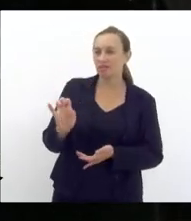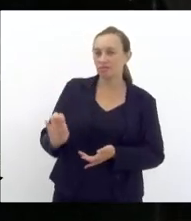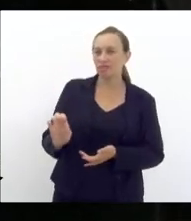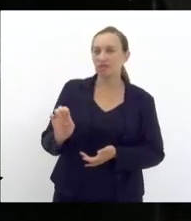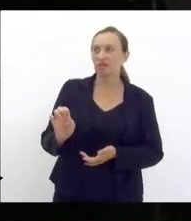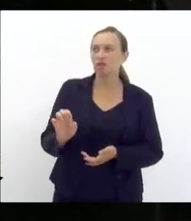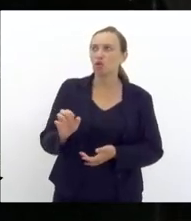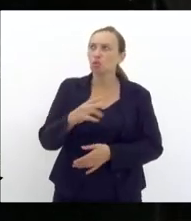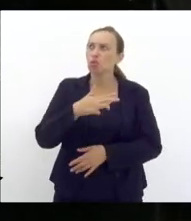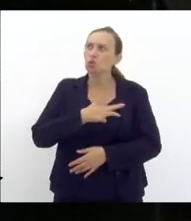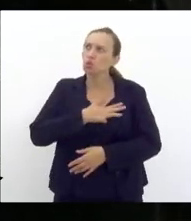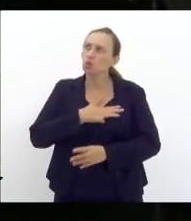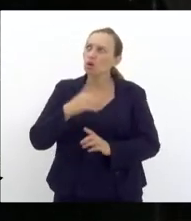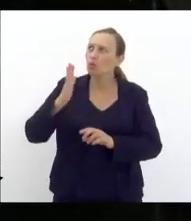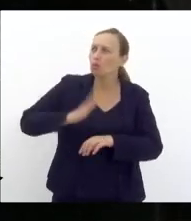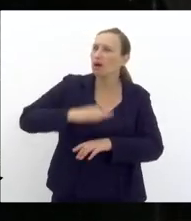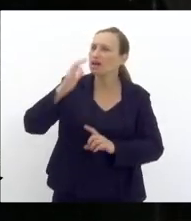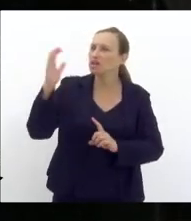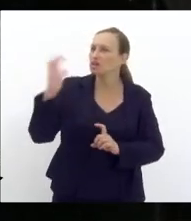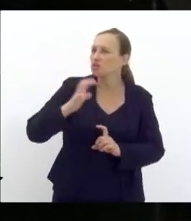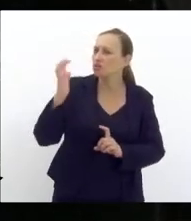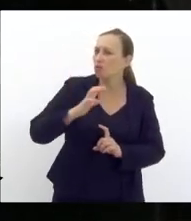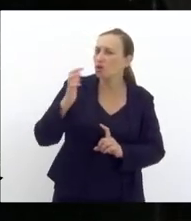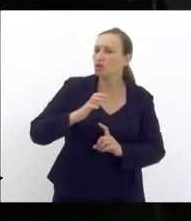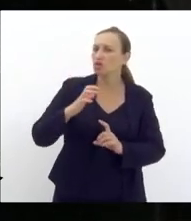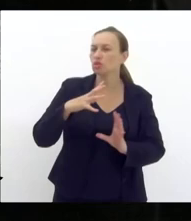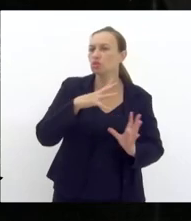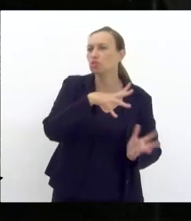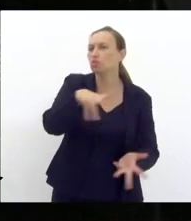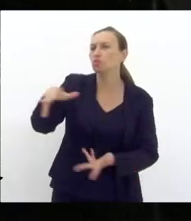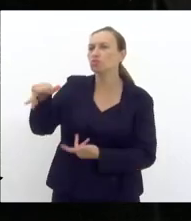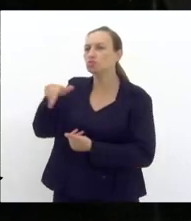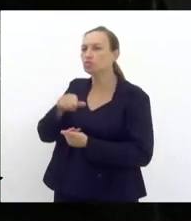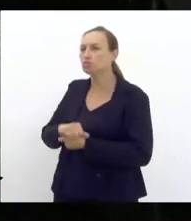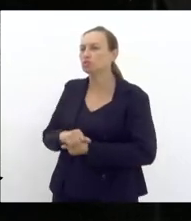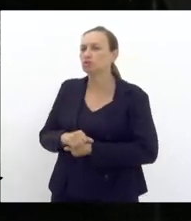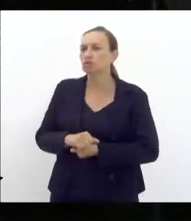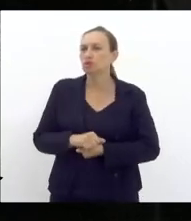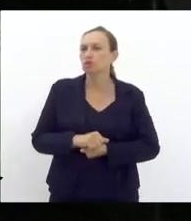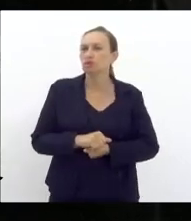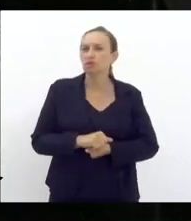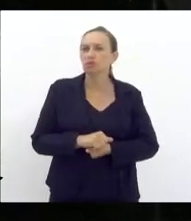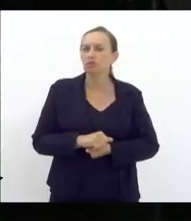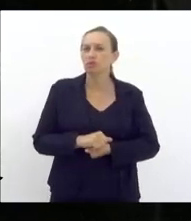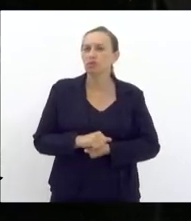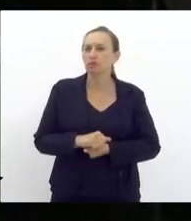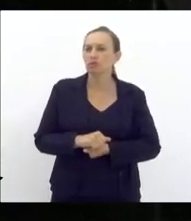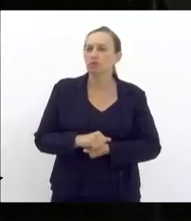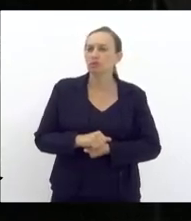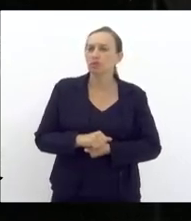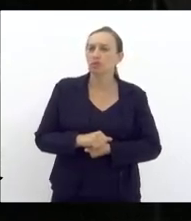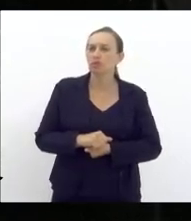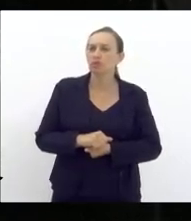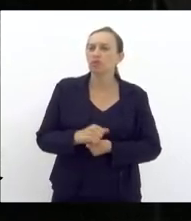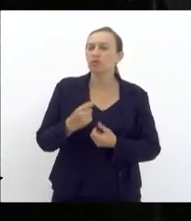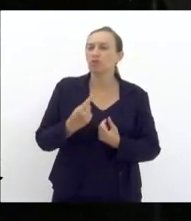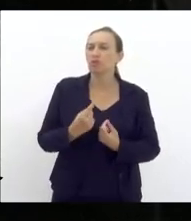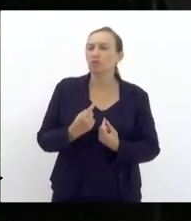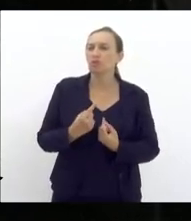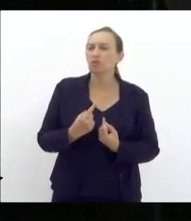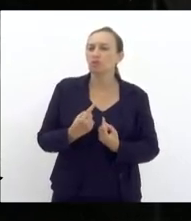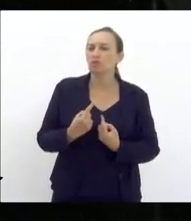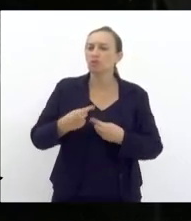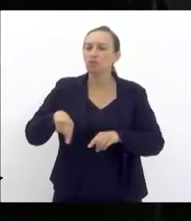é mais influentes 100 pessoas mais influentes do mundo por conta do combate ao